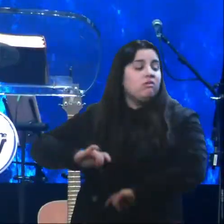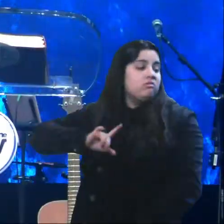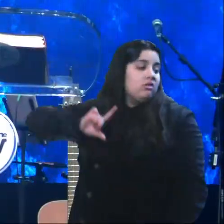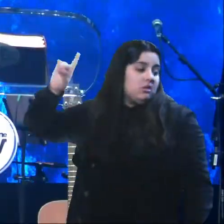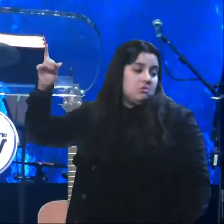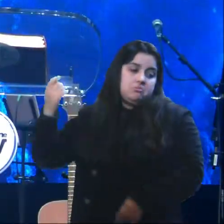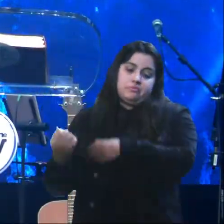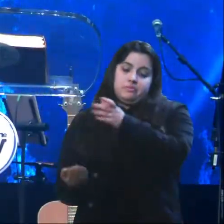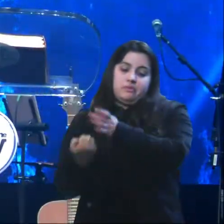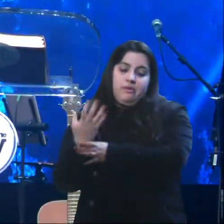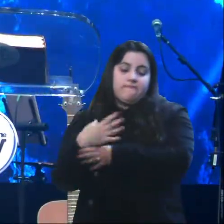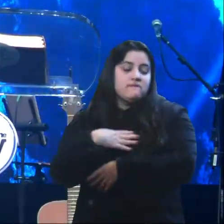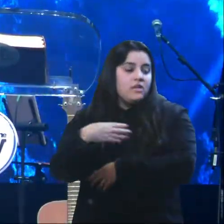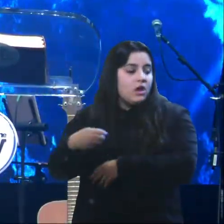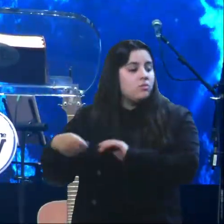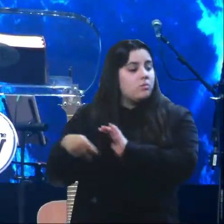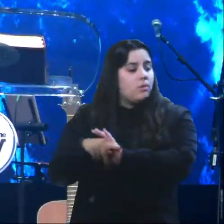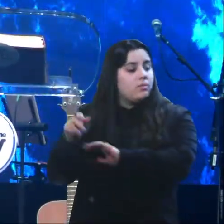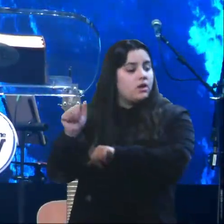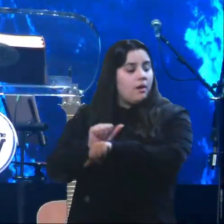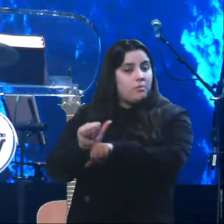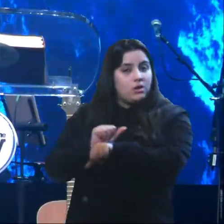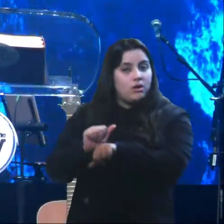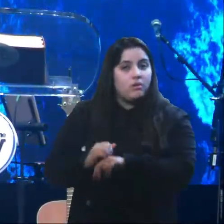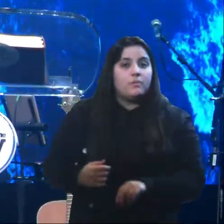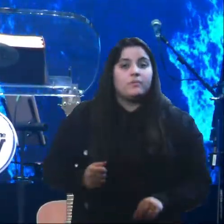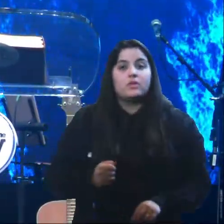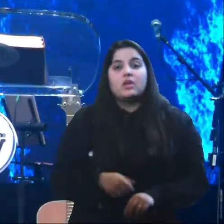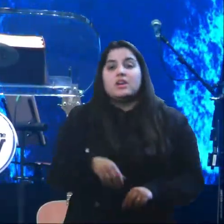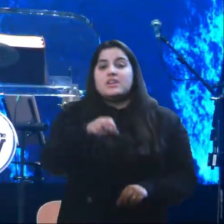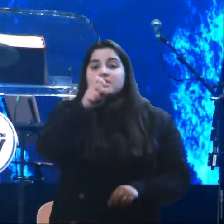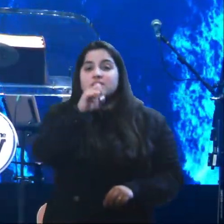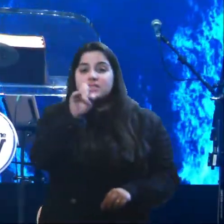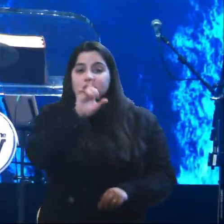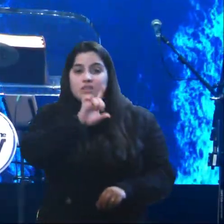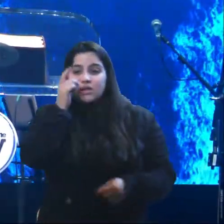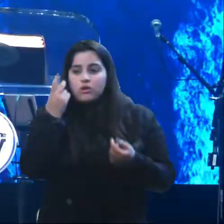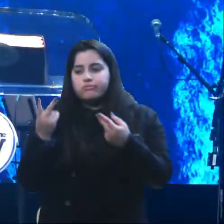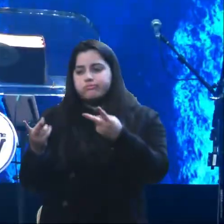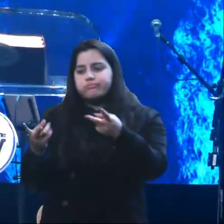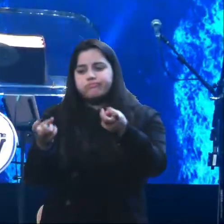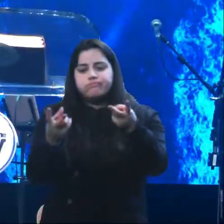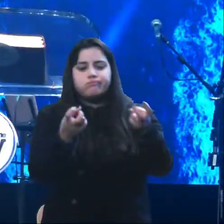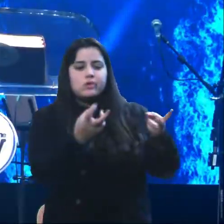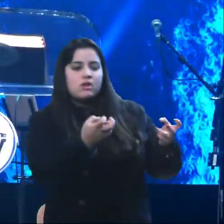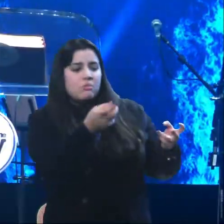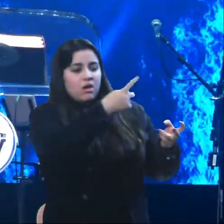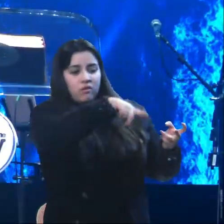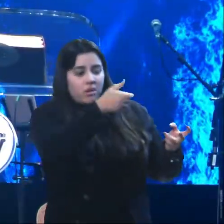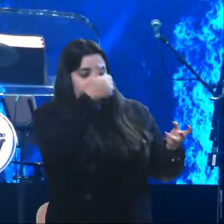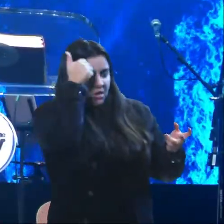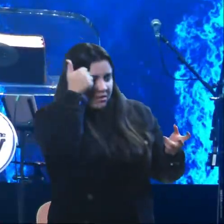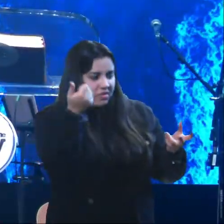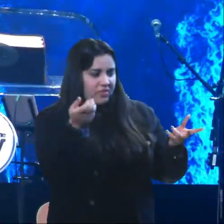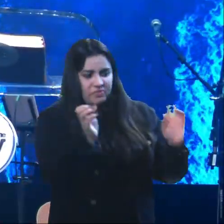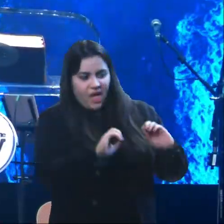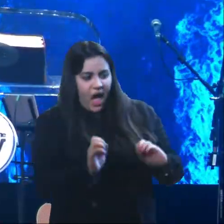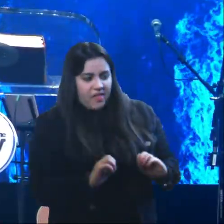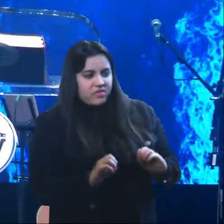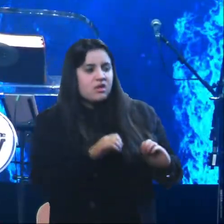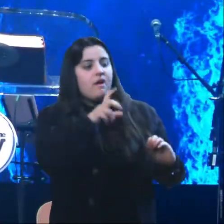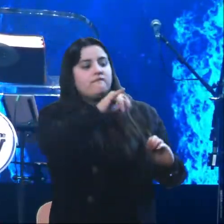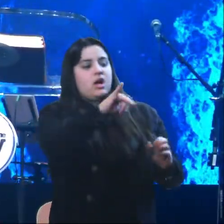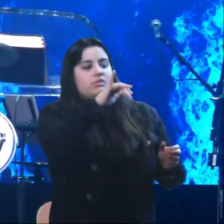a Abraão. O machado está posto à raiz das árvores, e toda árvore que não der bom fruto